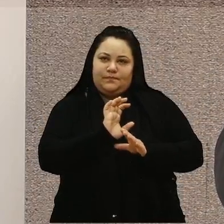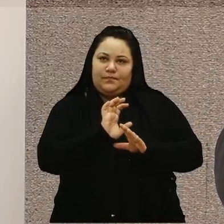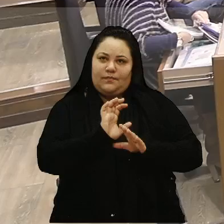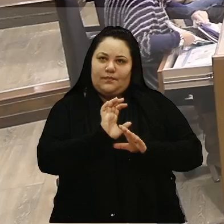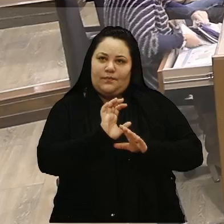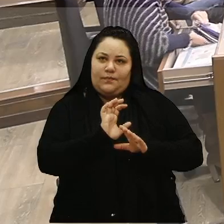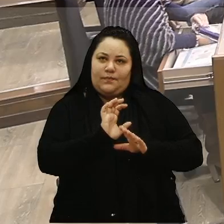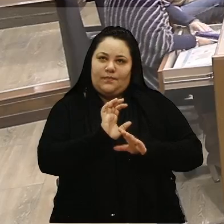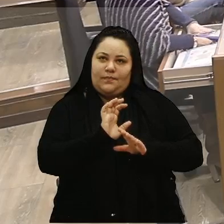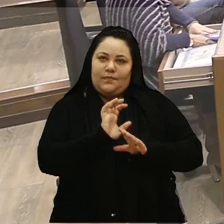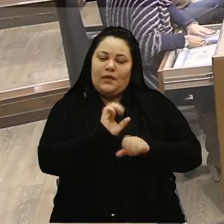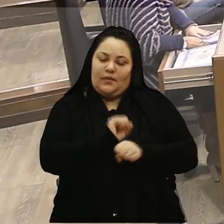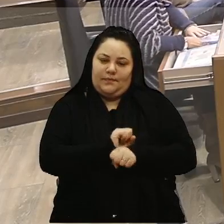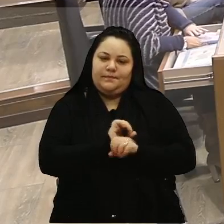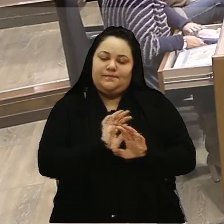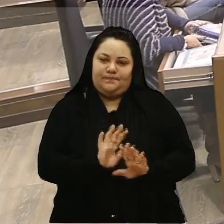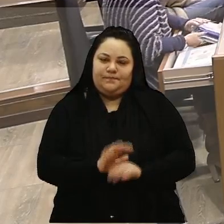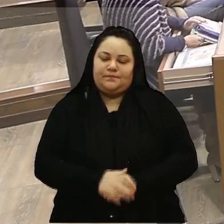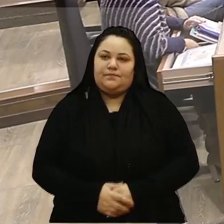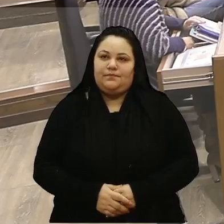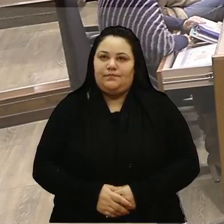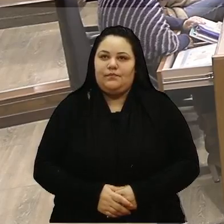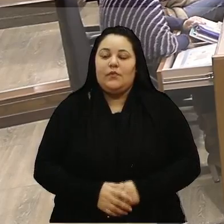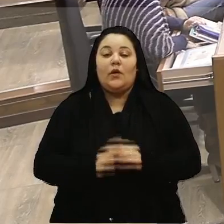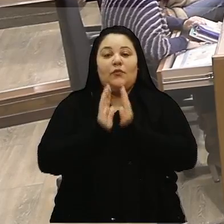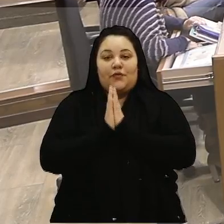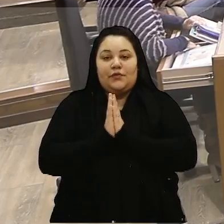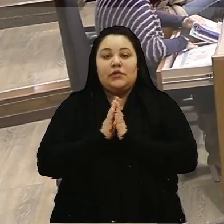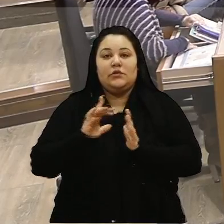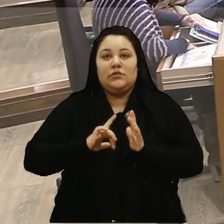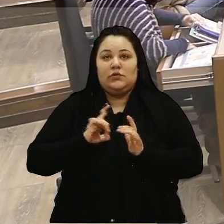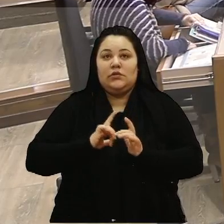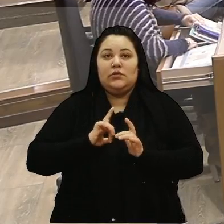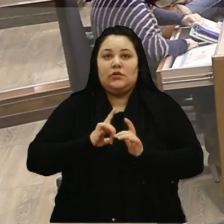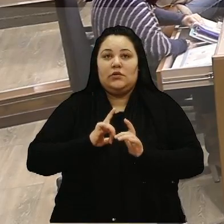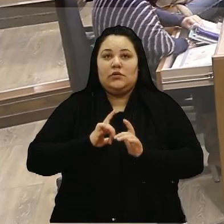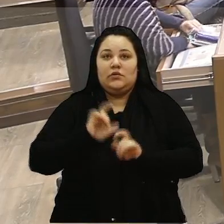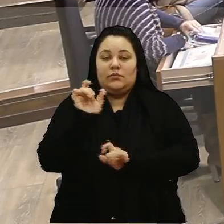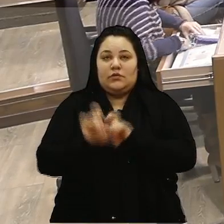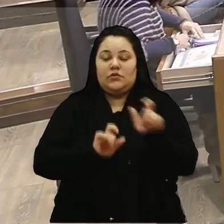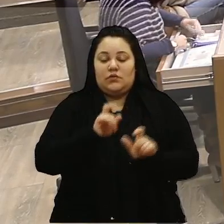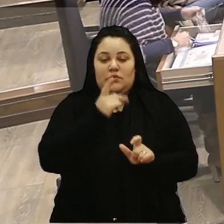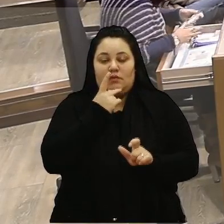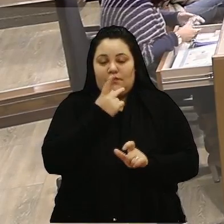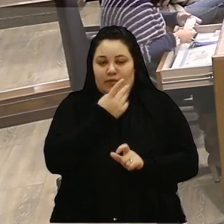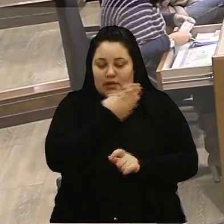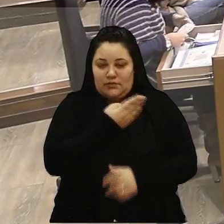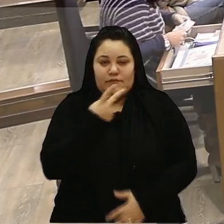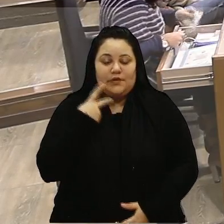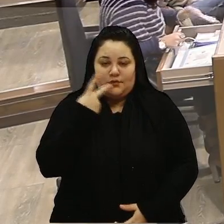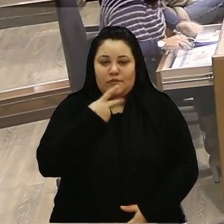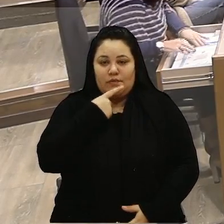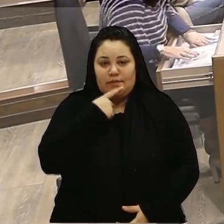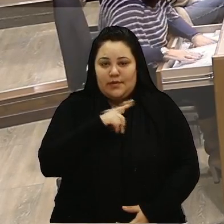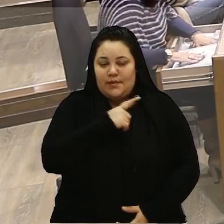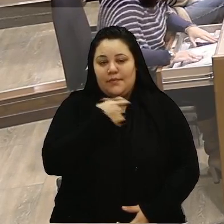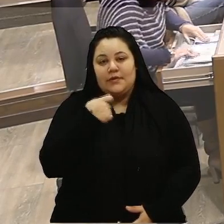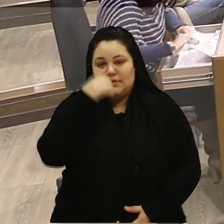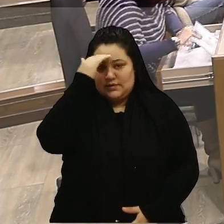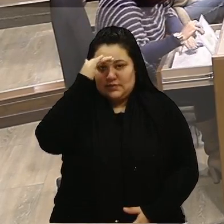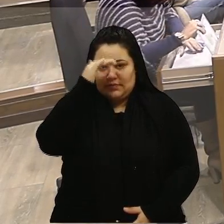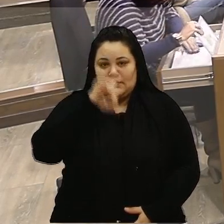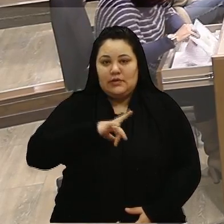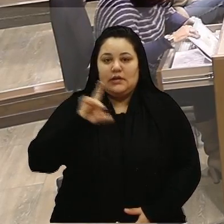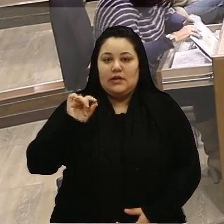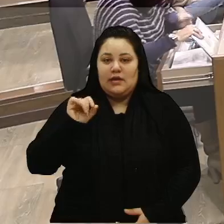favor, colegas, temos um orador se manifestando. E assegure o tempo também que está passando. Por favor, o senhor tem 10 segundos a mais no final da